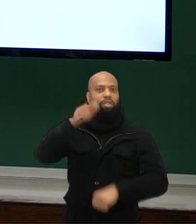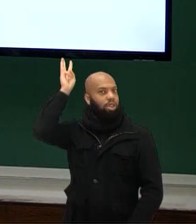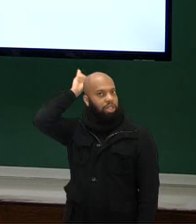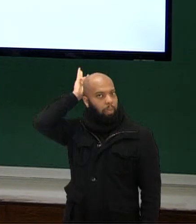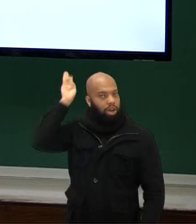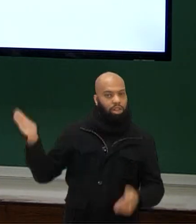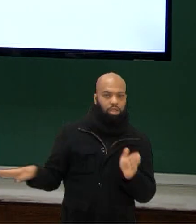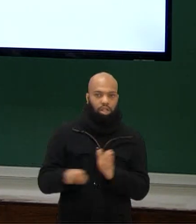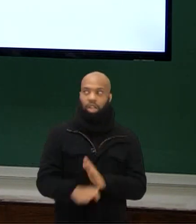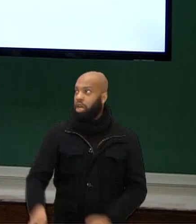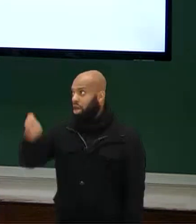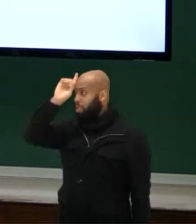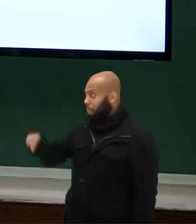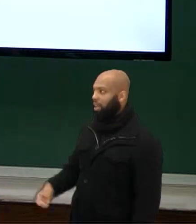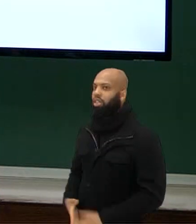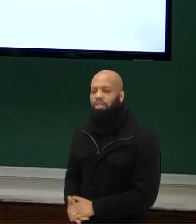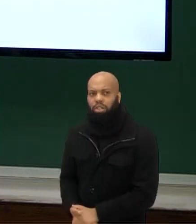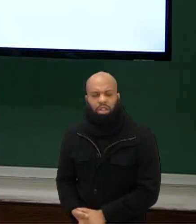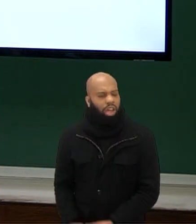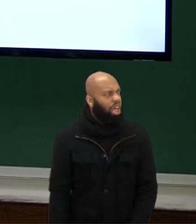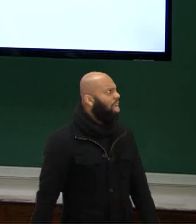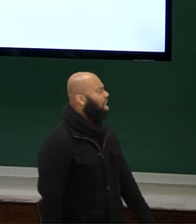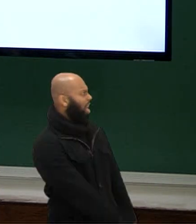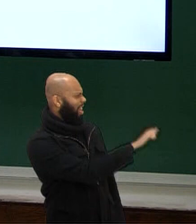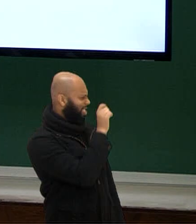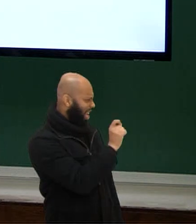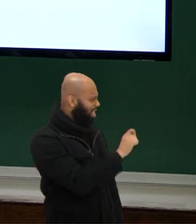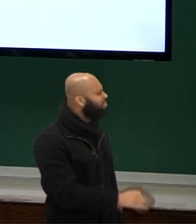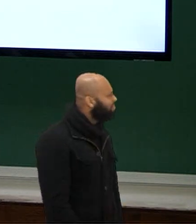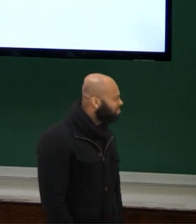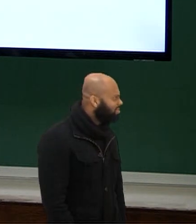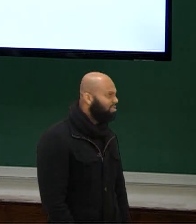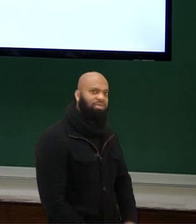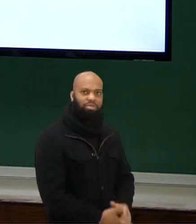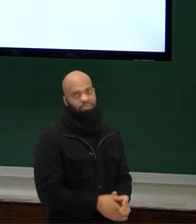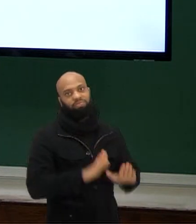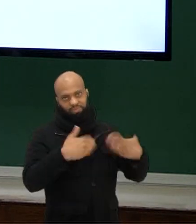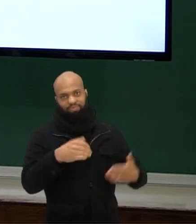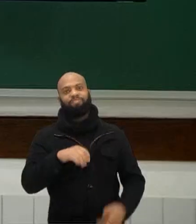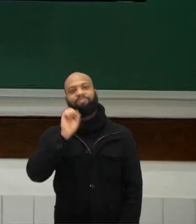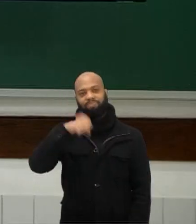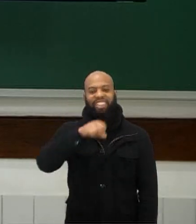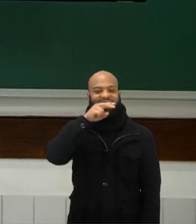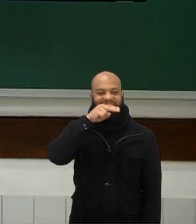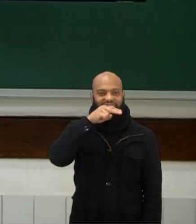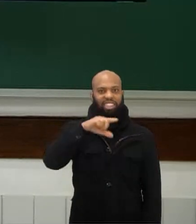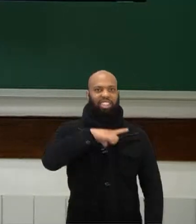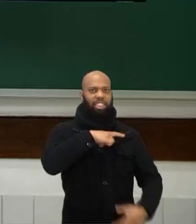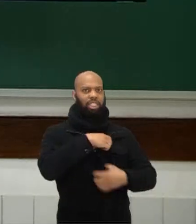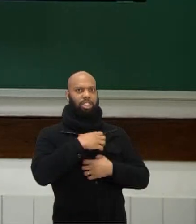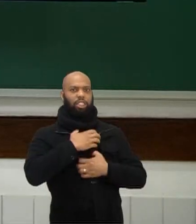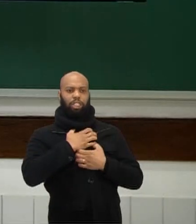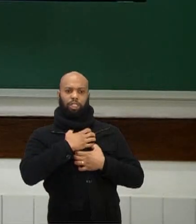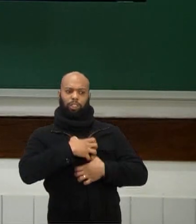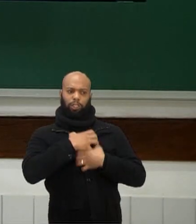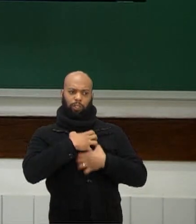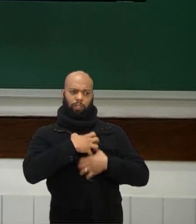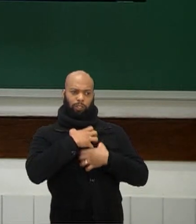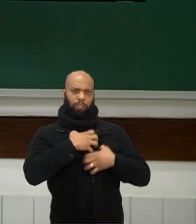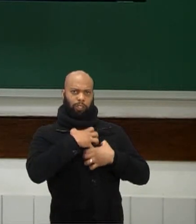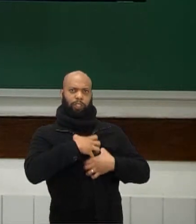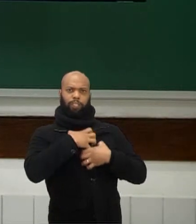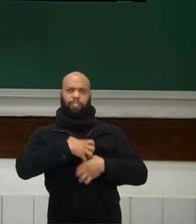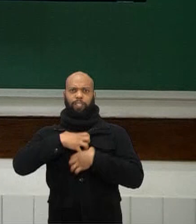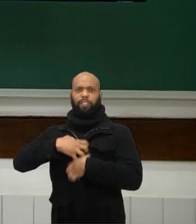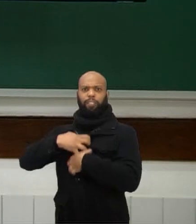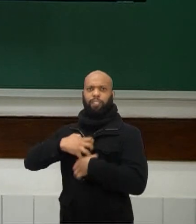ela com esse verbo mandando, né, com esse verbo no imperativo, é claro que a Mônica ficou irritada. Ficou tão irritada